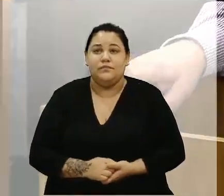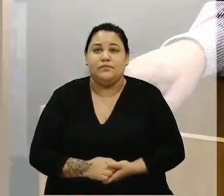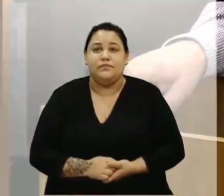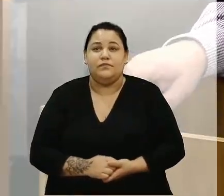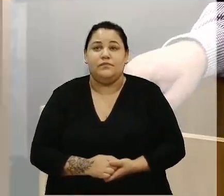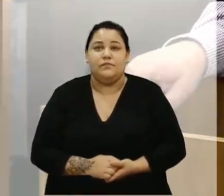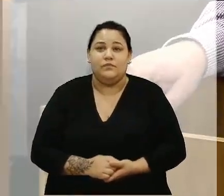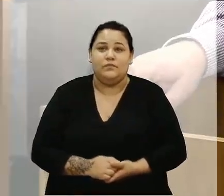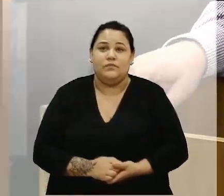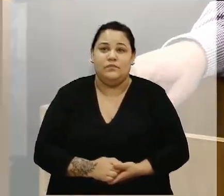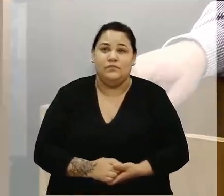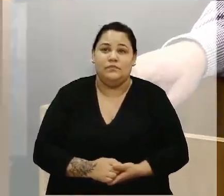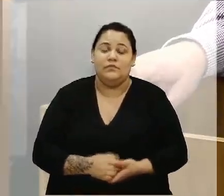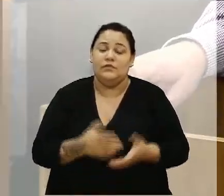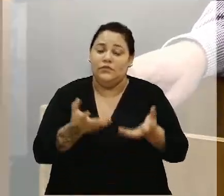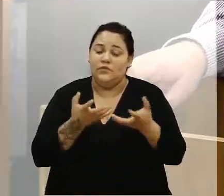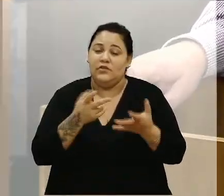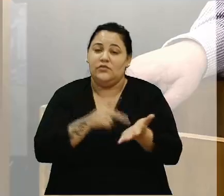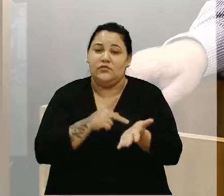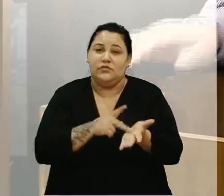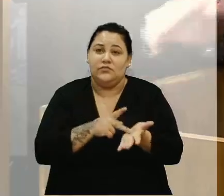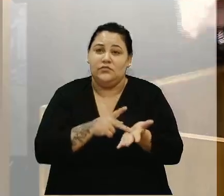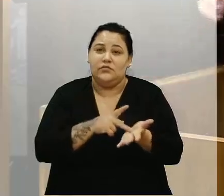Então, eu quero aqui, mais uma vez,